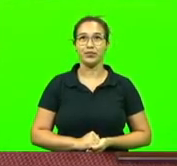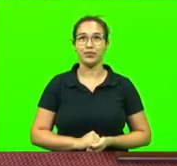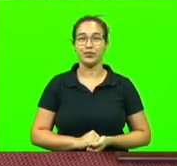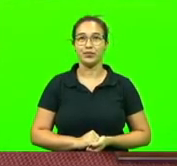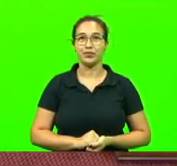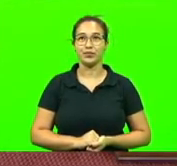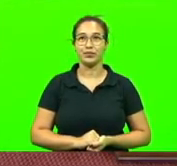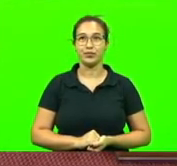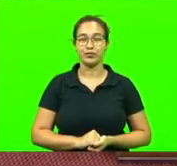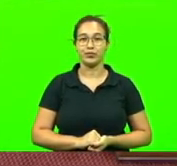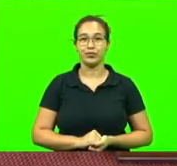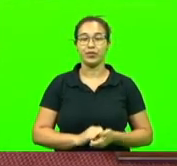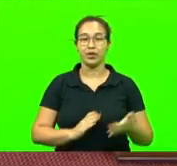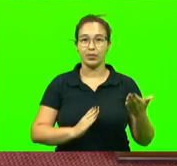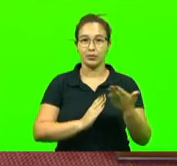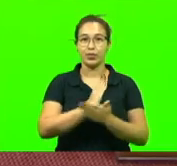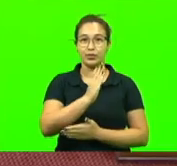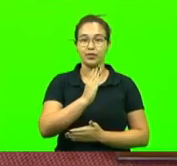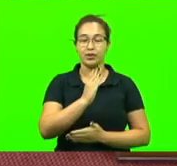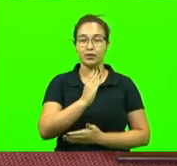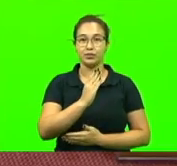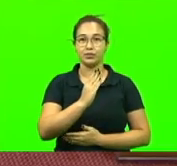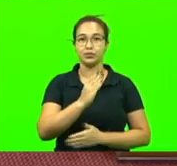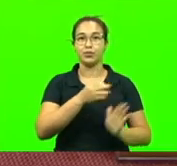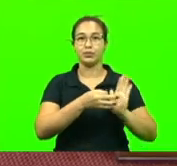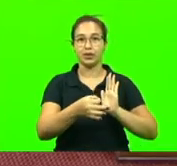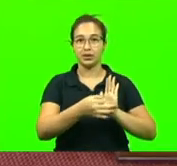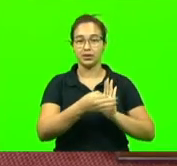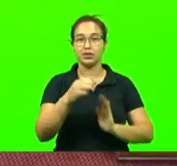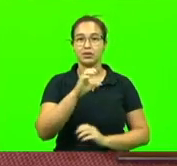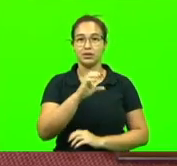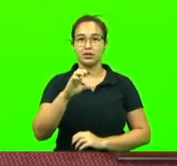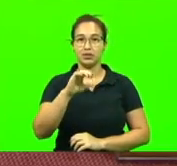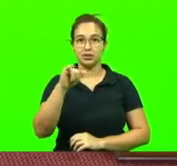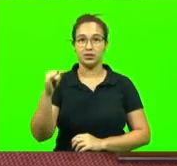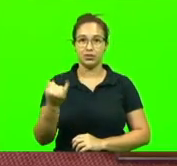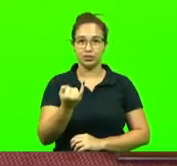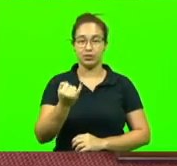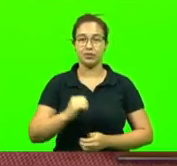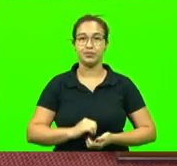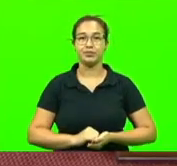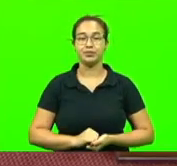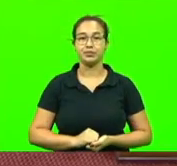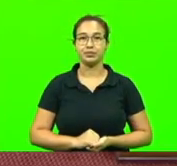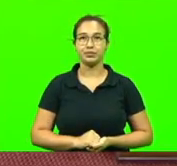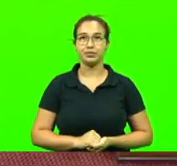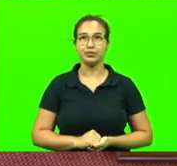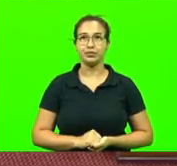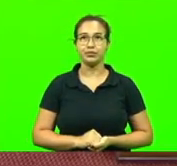Está aprovado o parecer da Comissão de Constituição e Justiça.